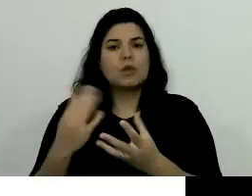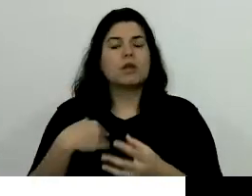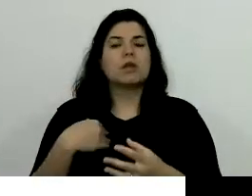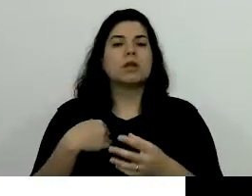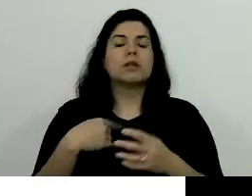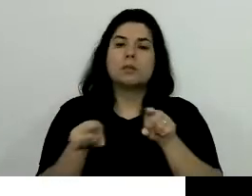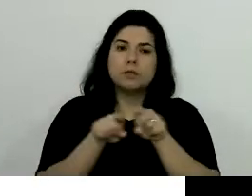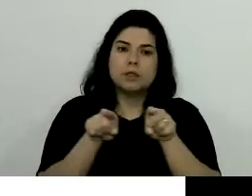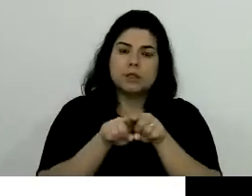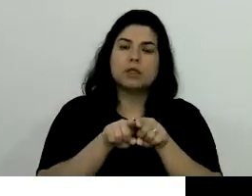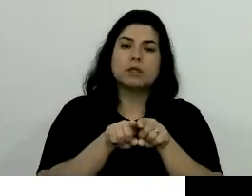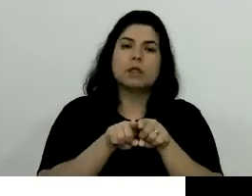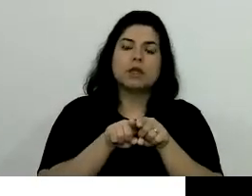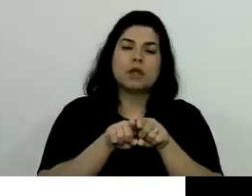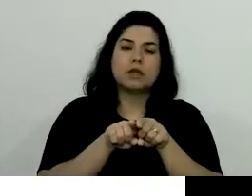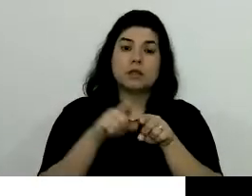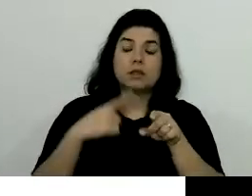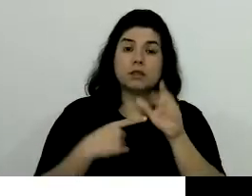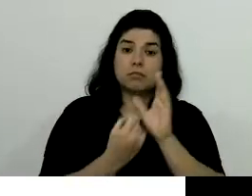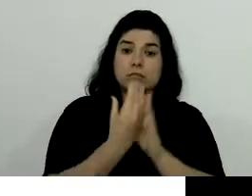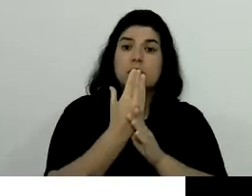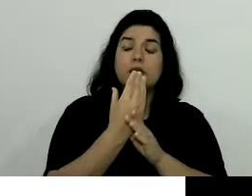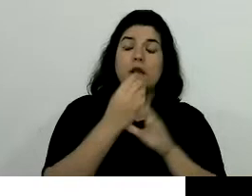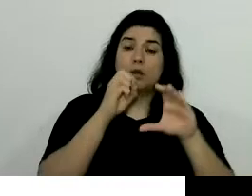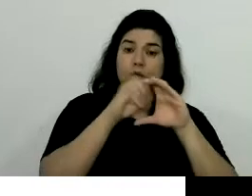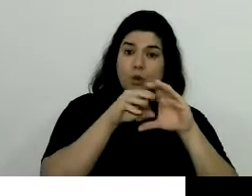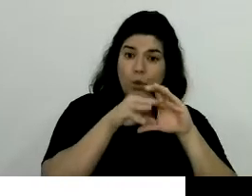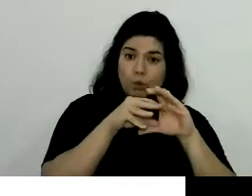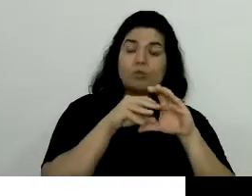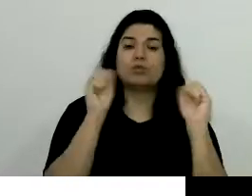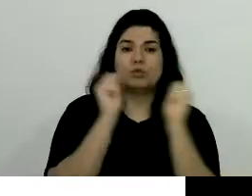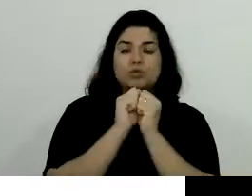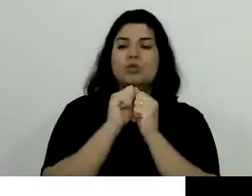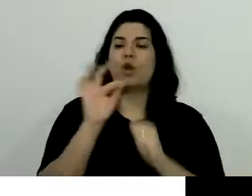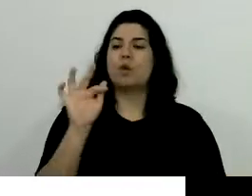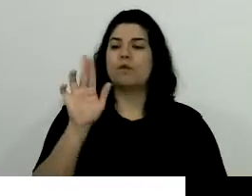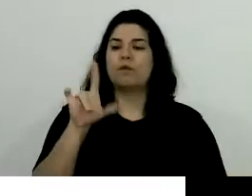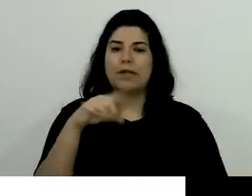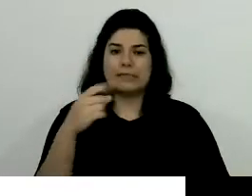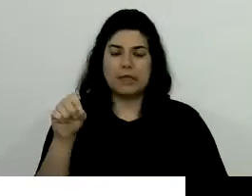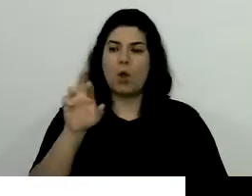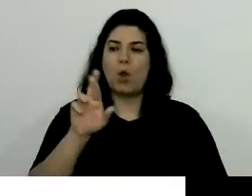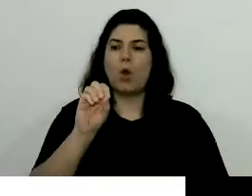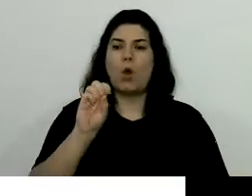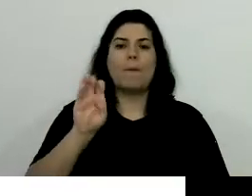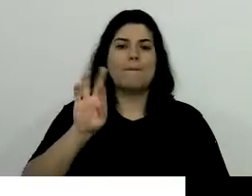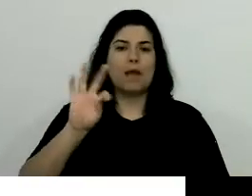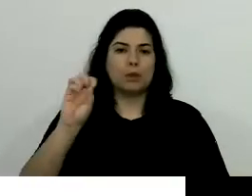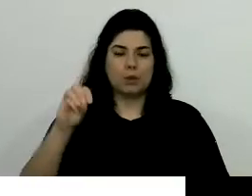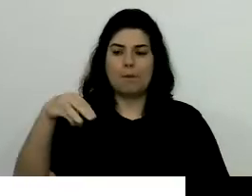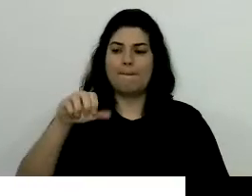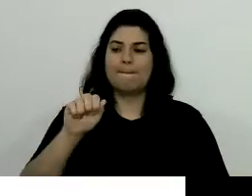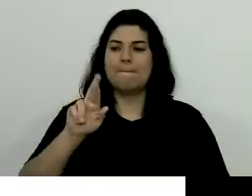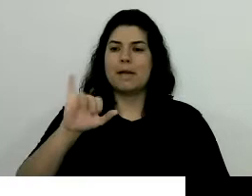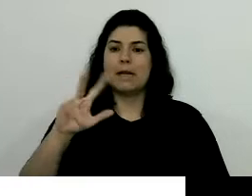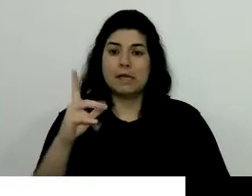e a Rede Globo, né? E a coleção, ela traz uma característica, era uma coleção, um acervo já